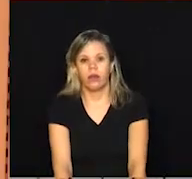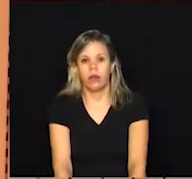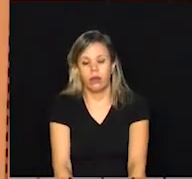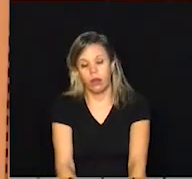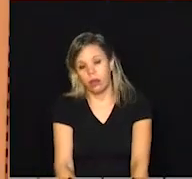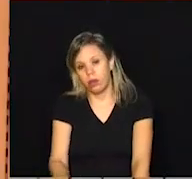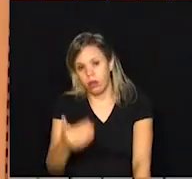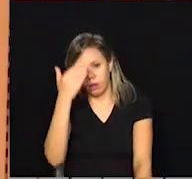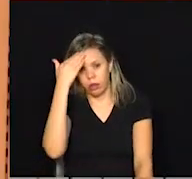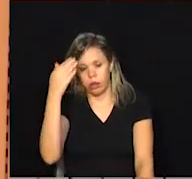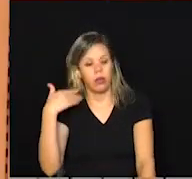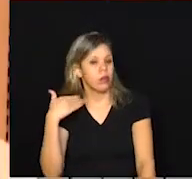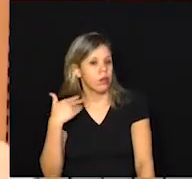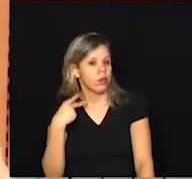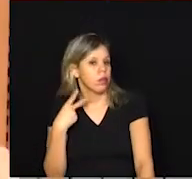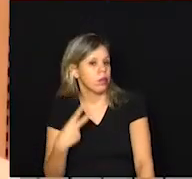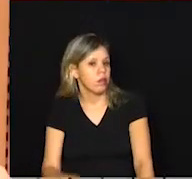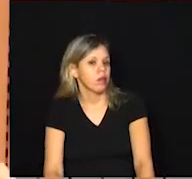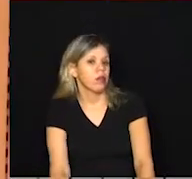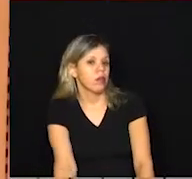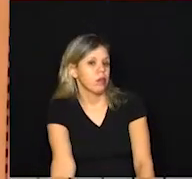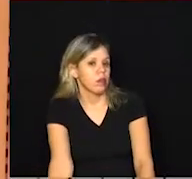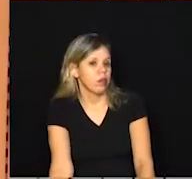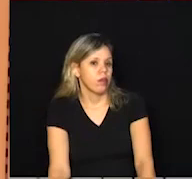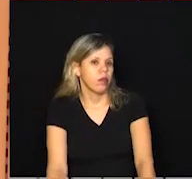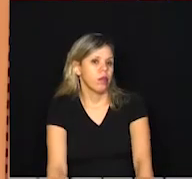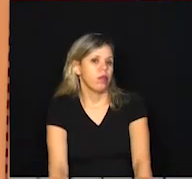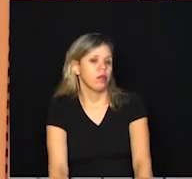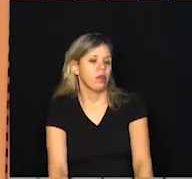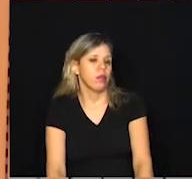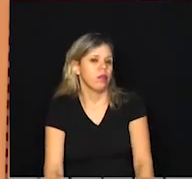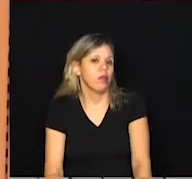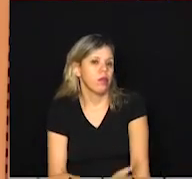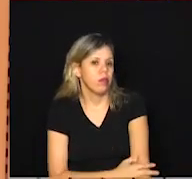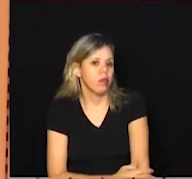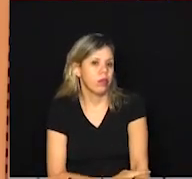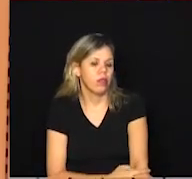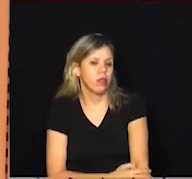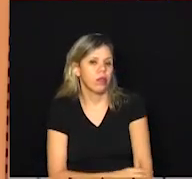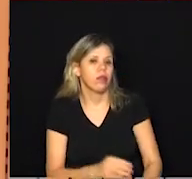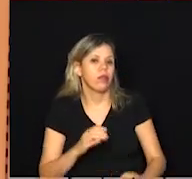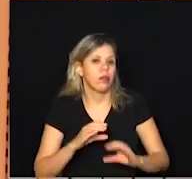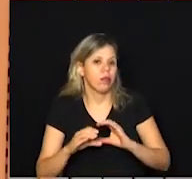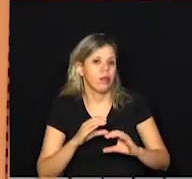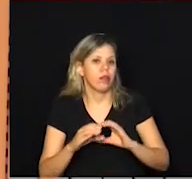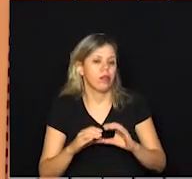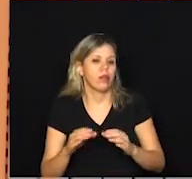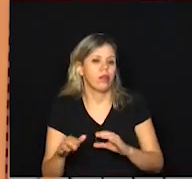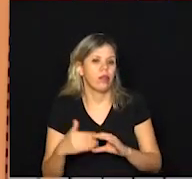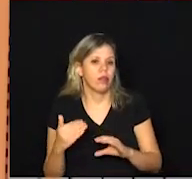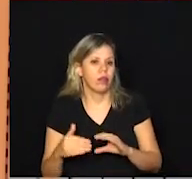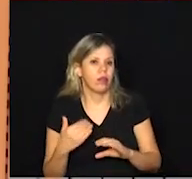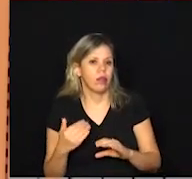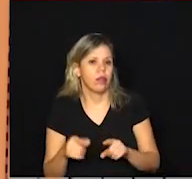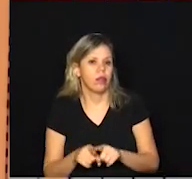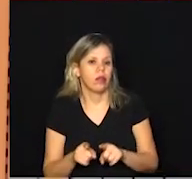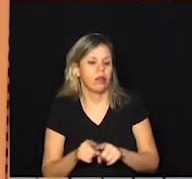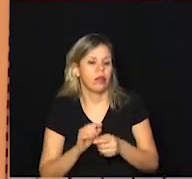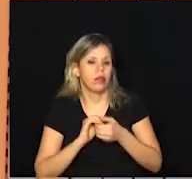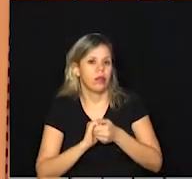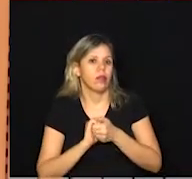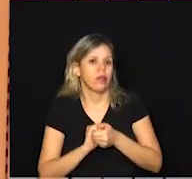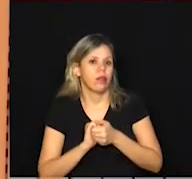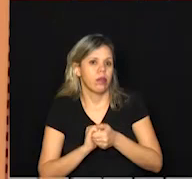e obrigado Mariana eu quero aqui então já comunicar também que nós recebemos uma má